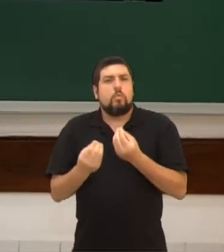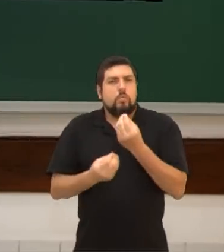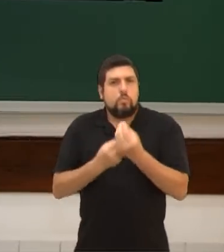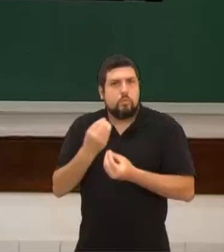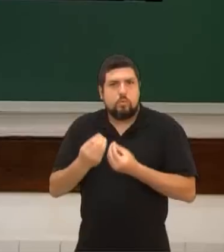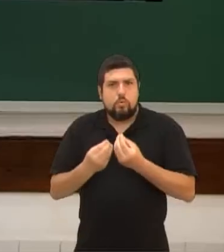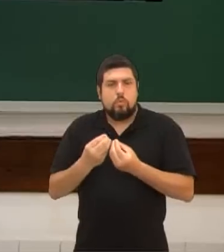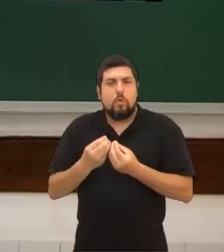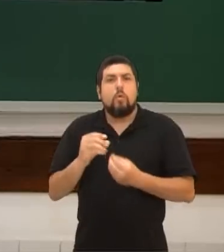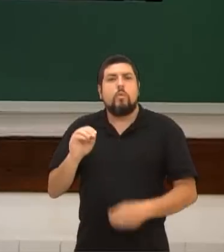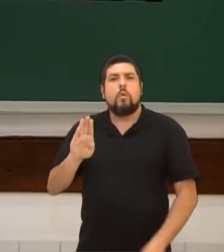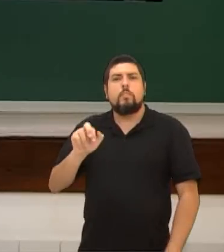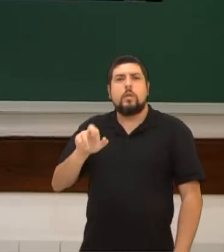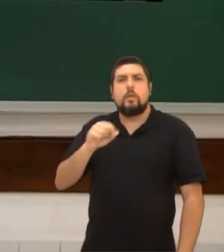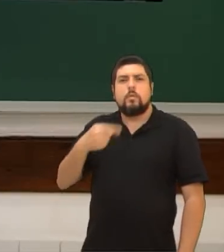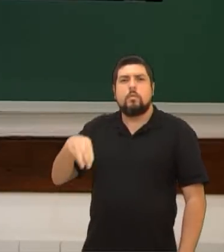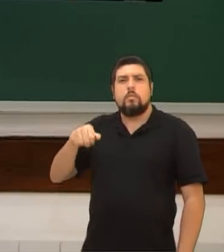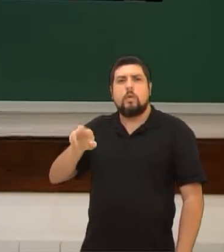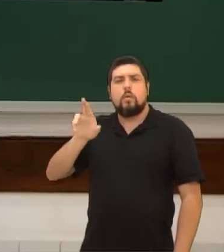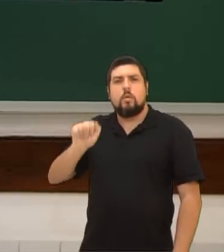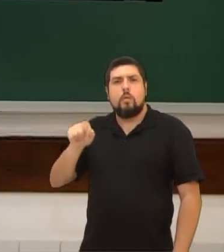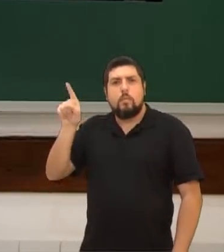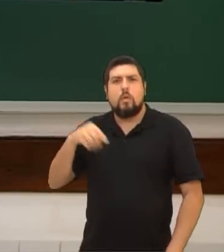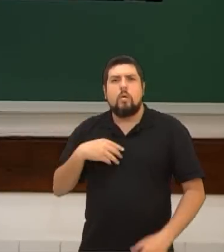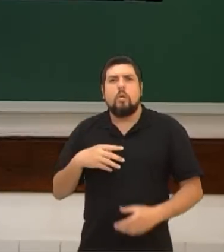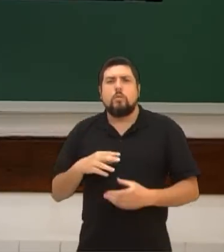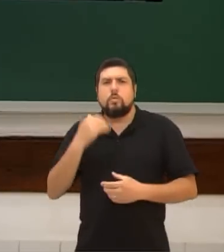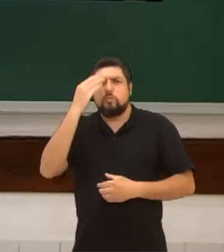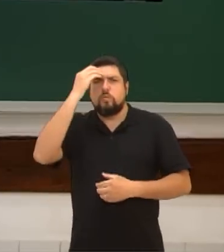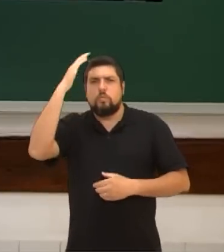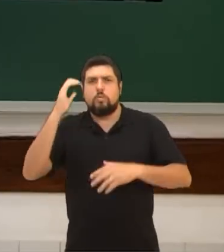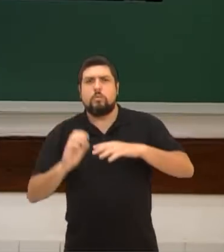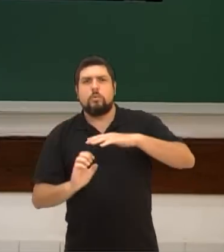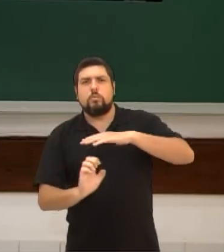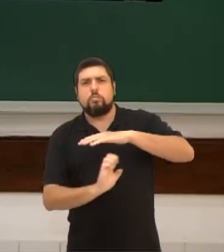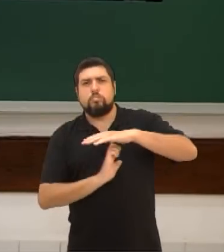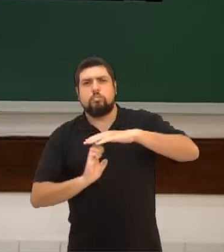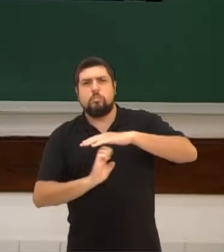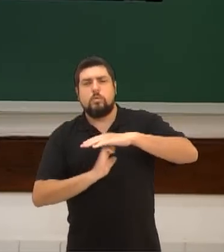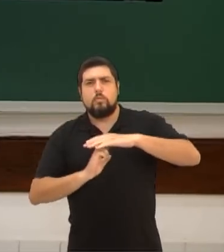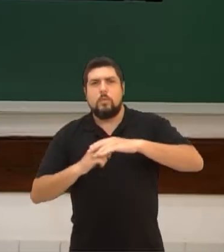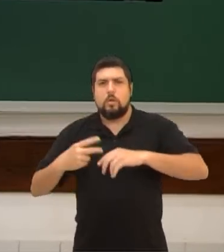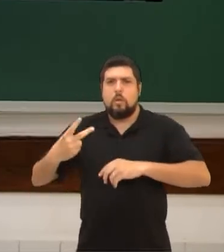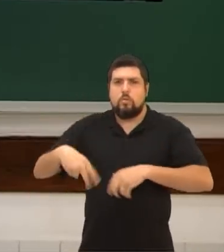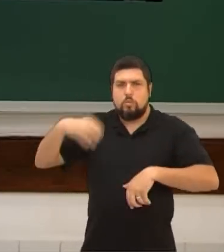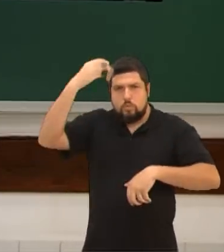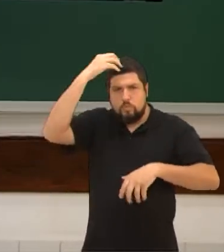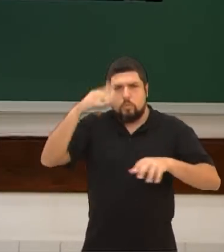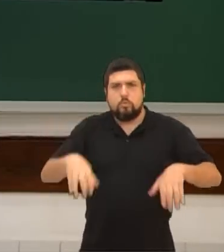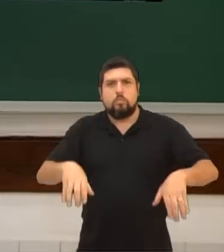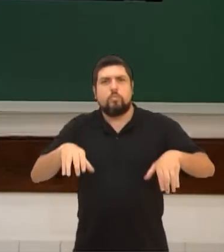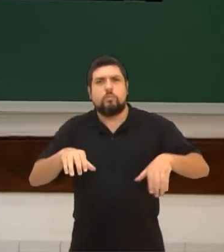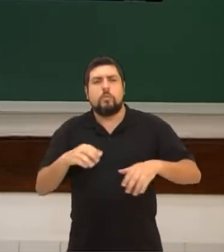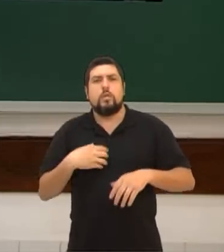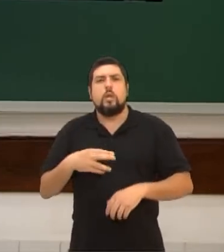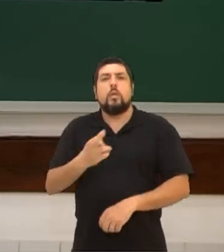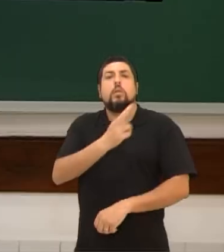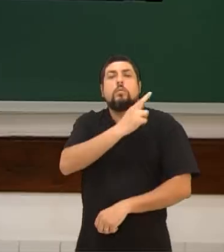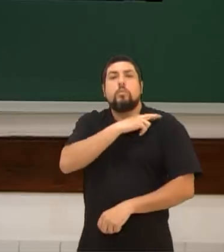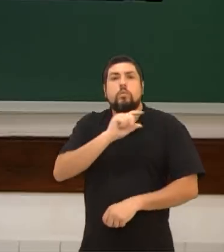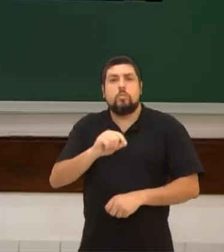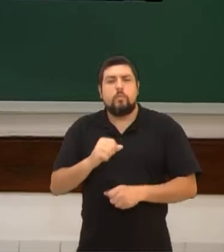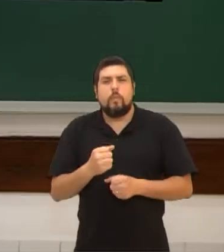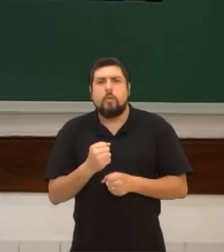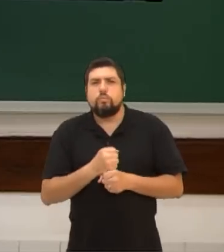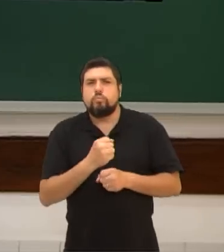destaque para o Barão de Mauá, que é um grande empreendedor, empresário do Segundo Reinado, responsável pela construção